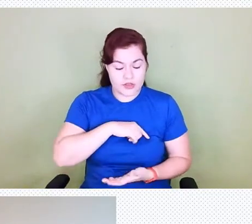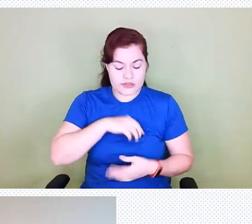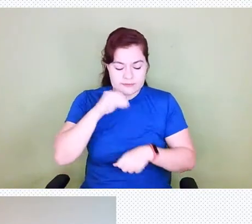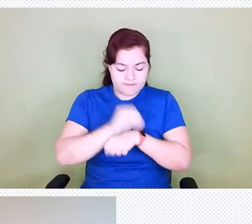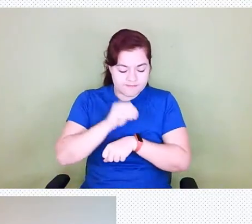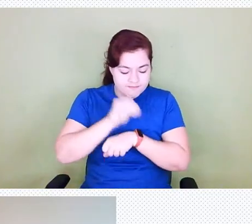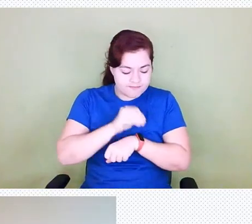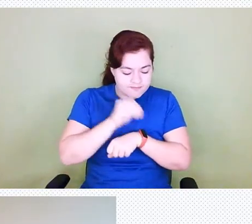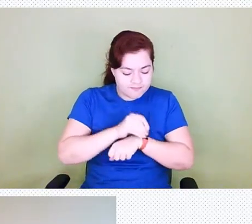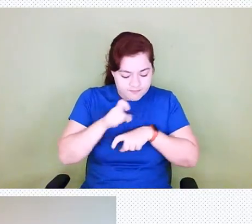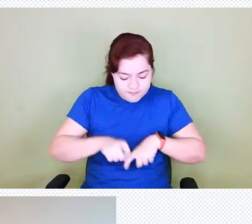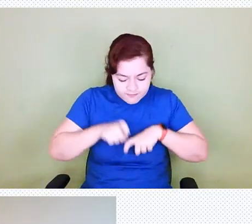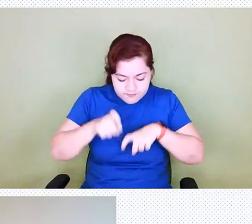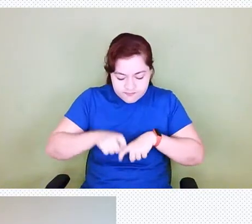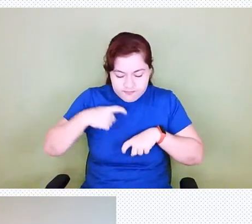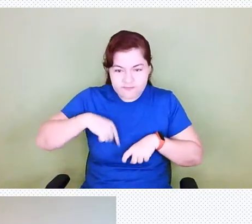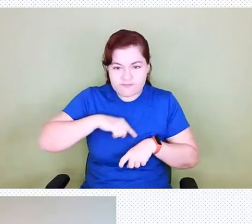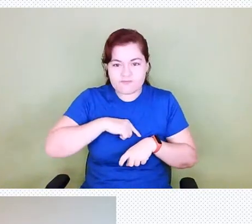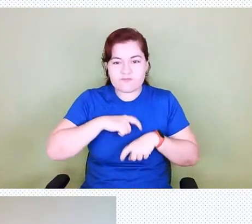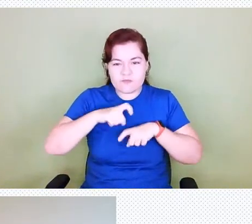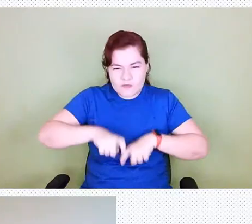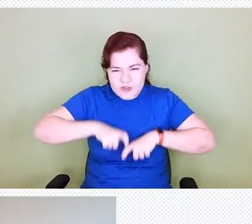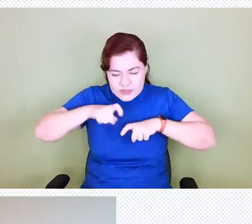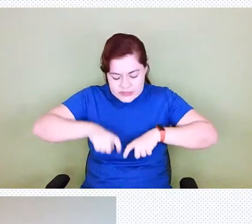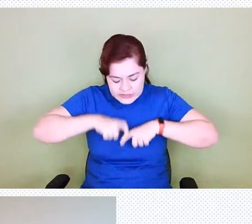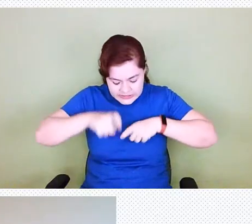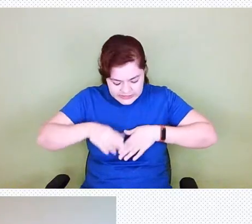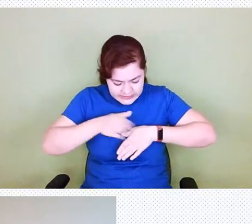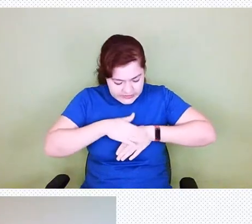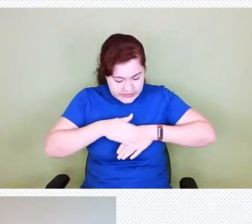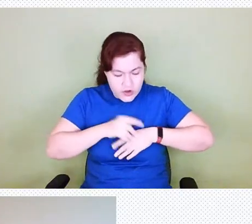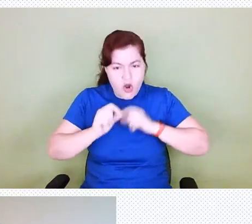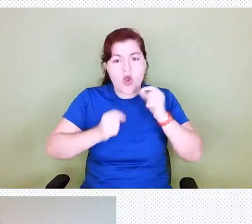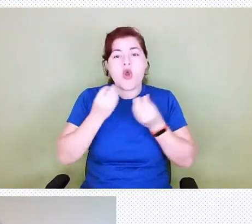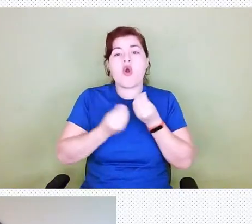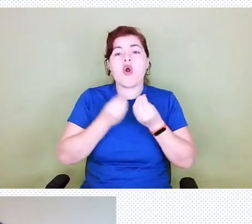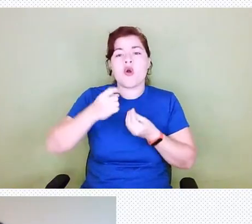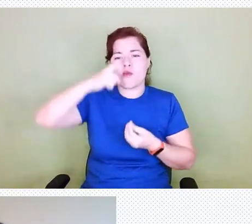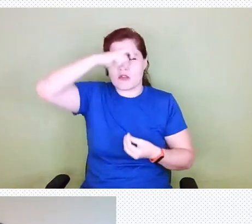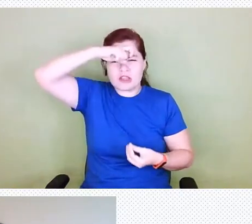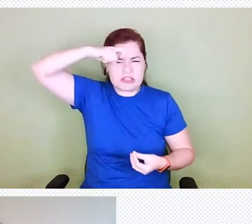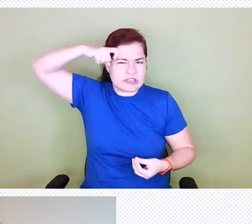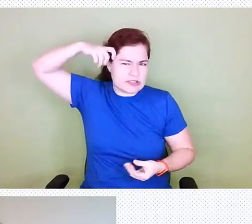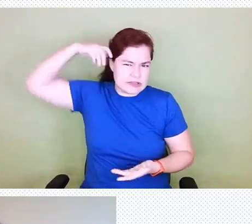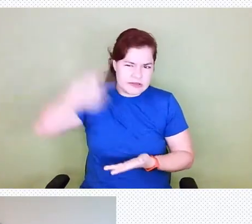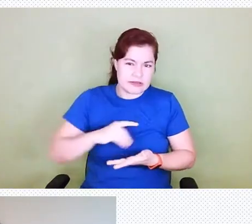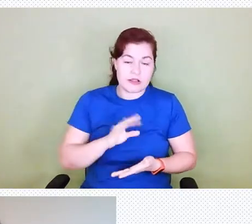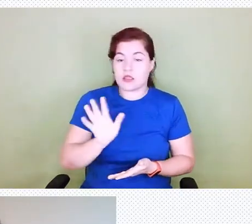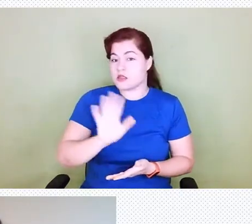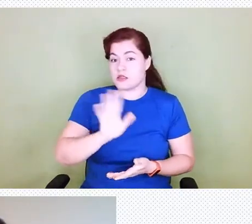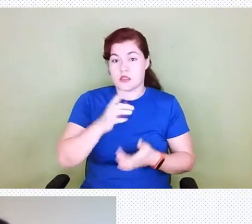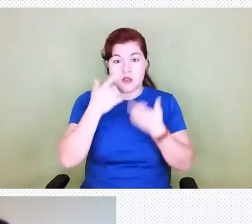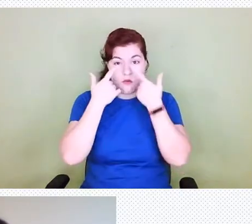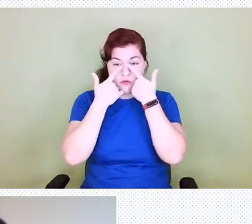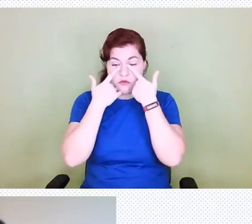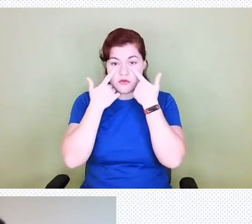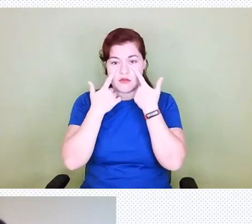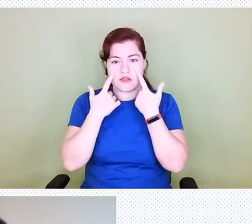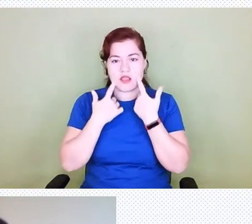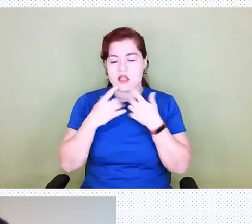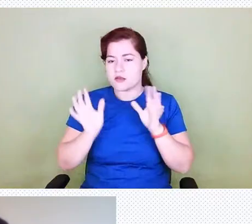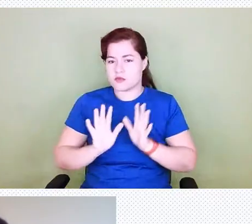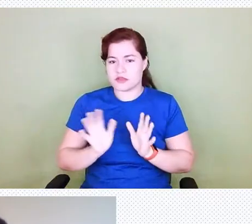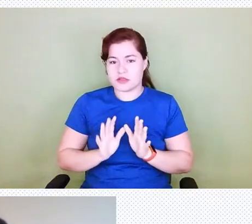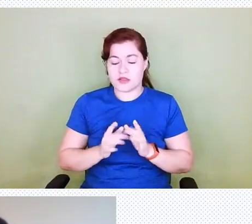cultivadores, fertilizemos o nosso solo com o suor e não com as lágrimas. As lágrimas também